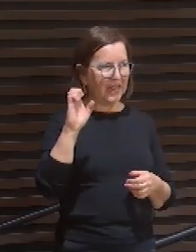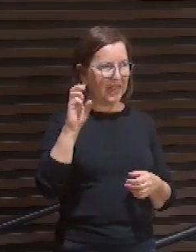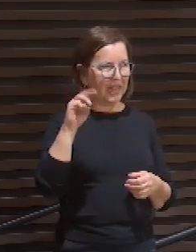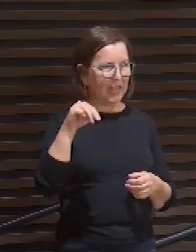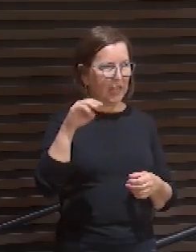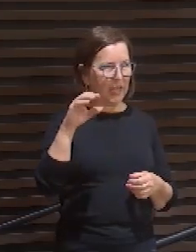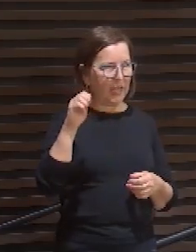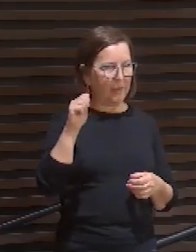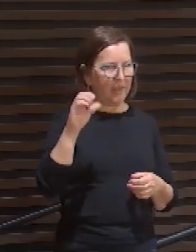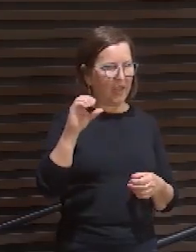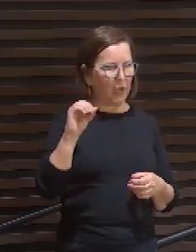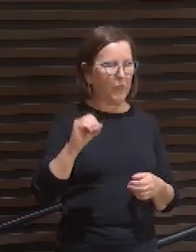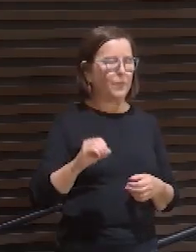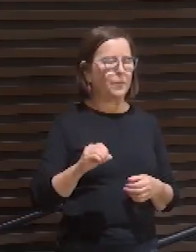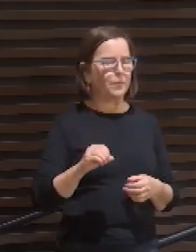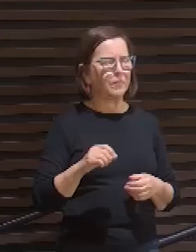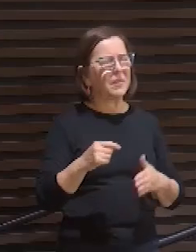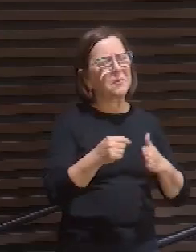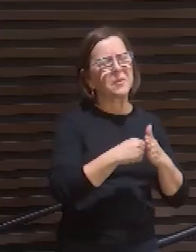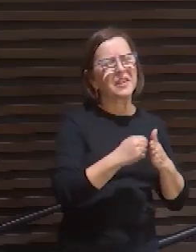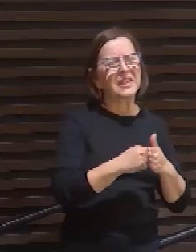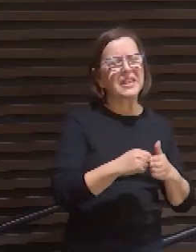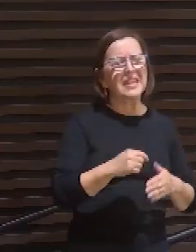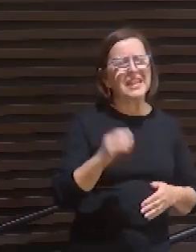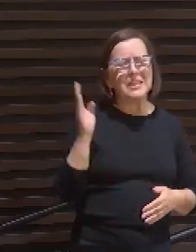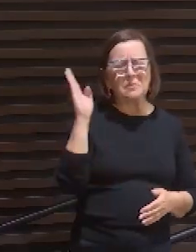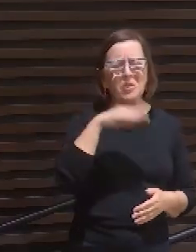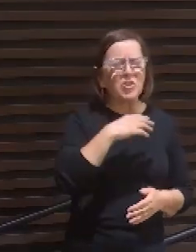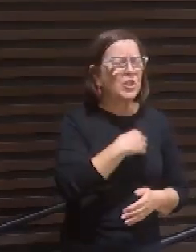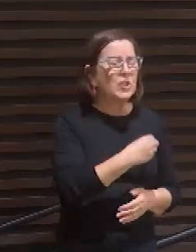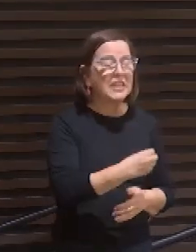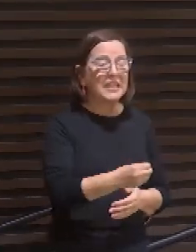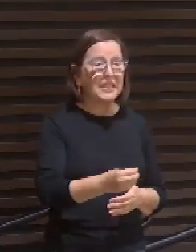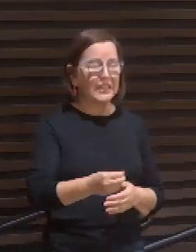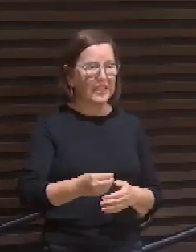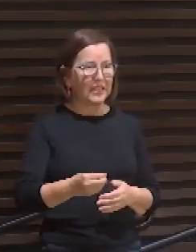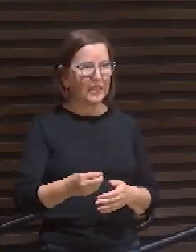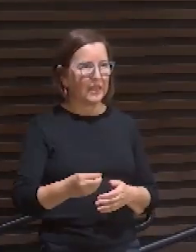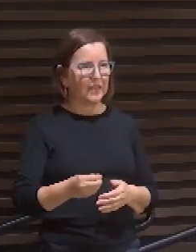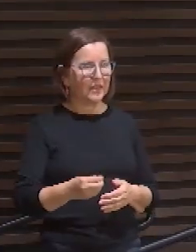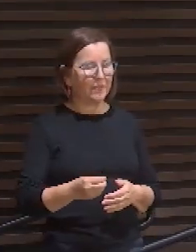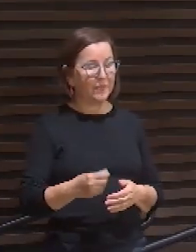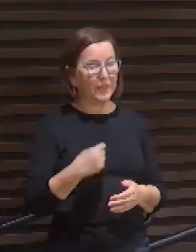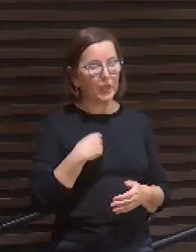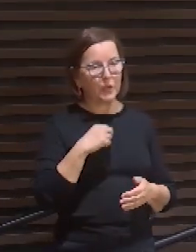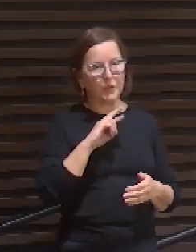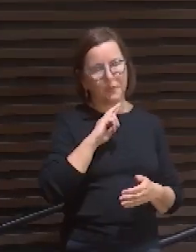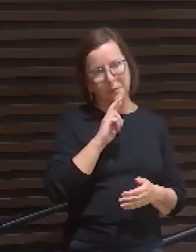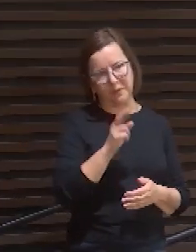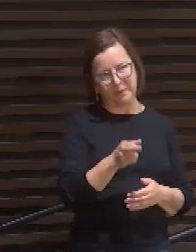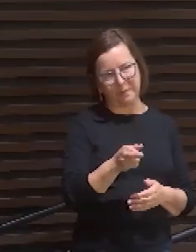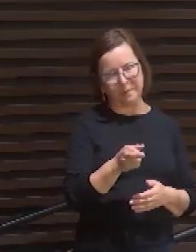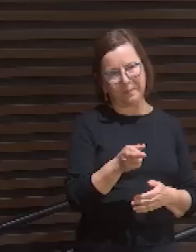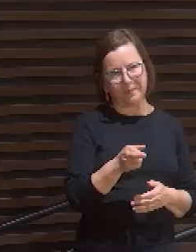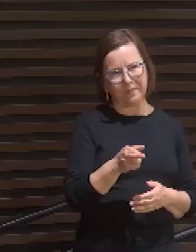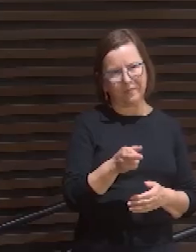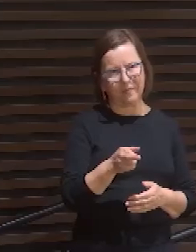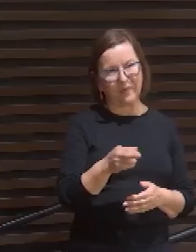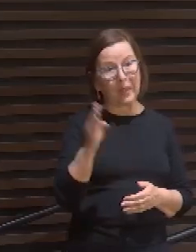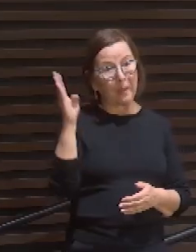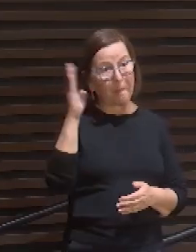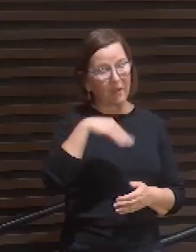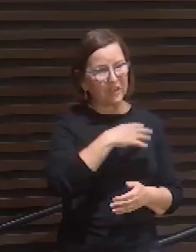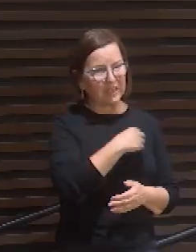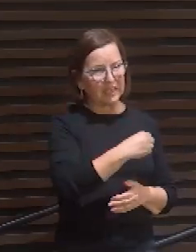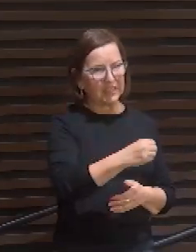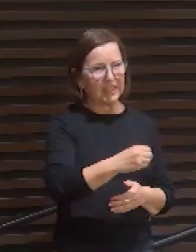e as maldições hereditária? E o cara, a maldição